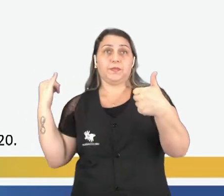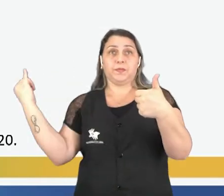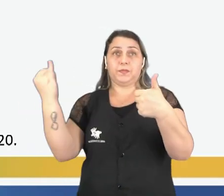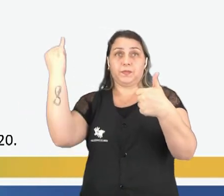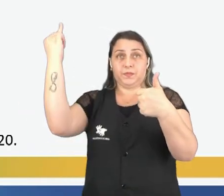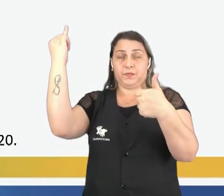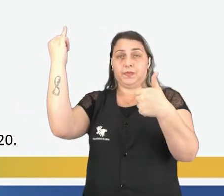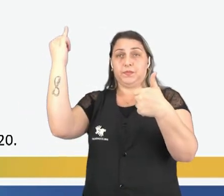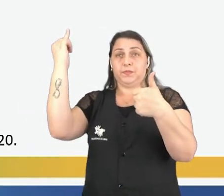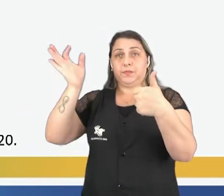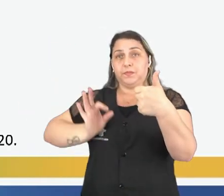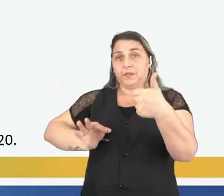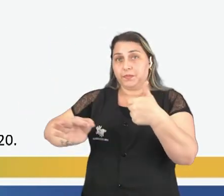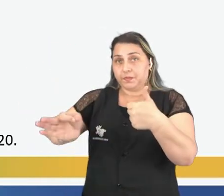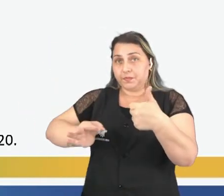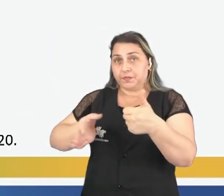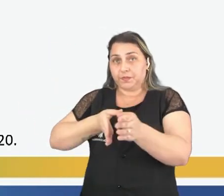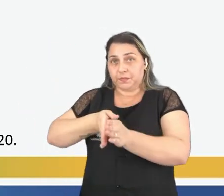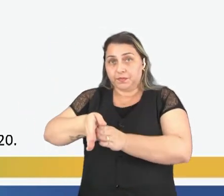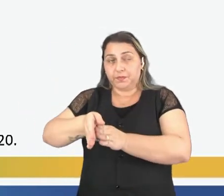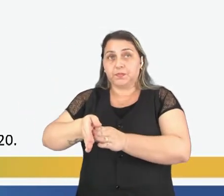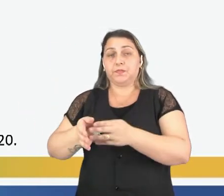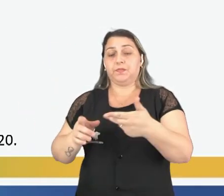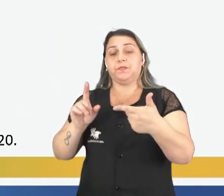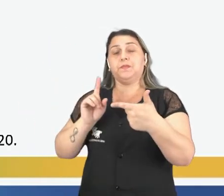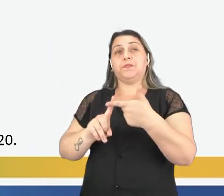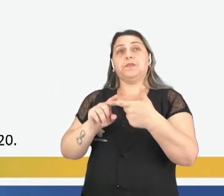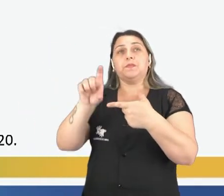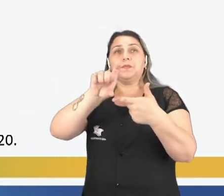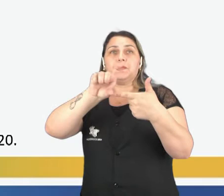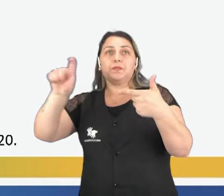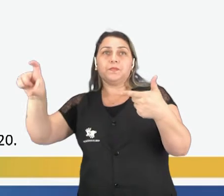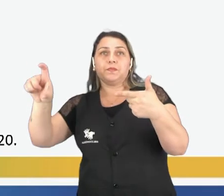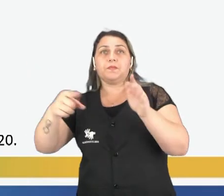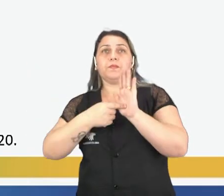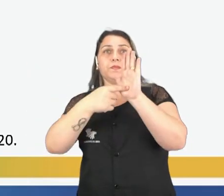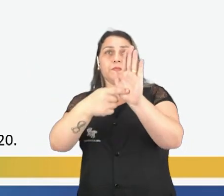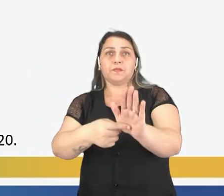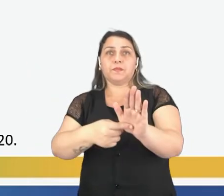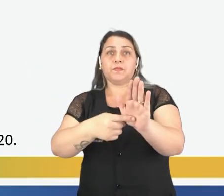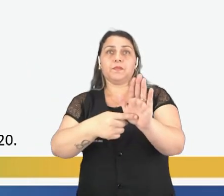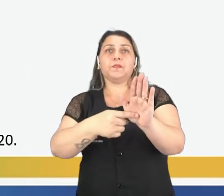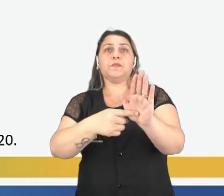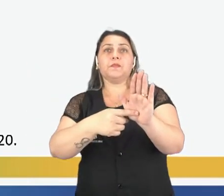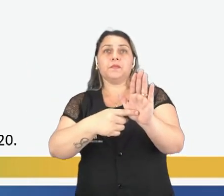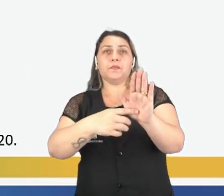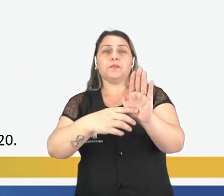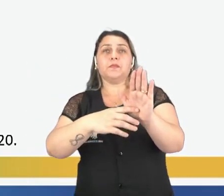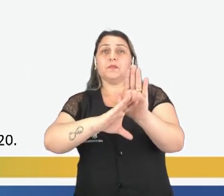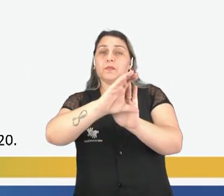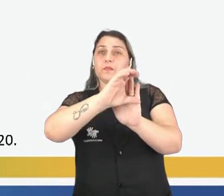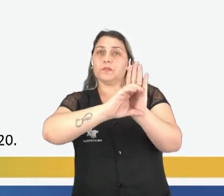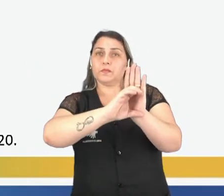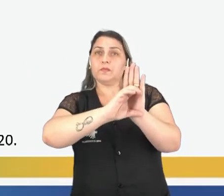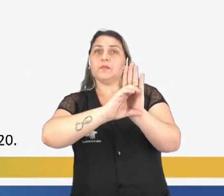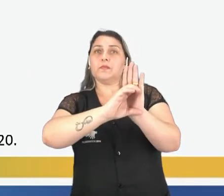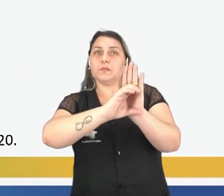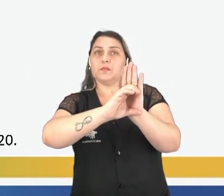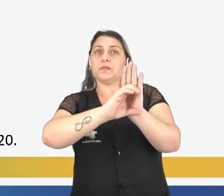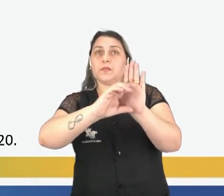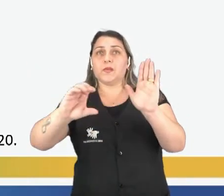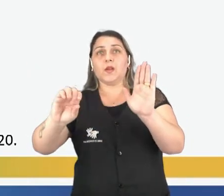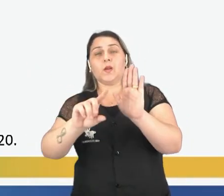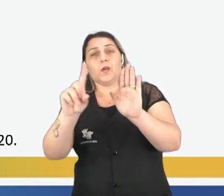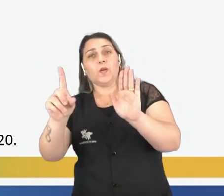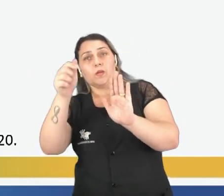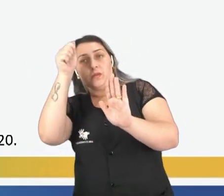organizar seguir essa orientação aí, ó. Segundo parágrafo. A apresentação dos capítulos ou das partes da